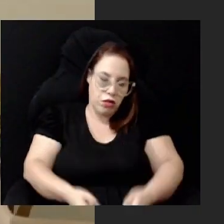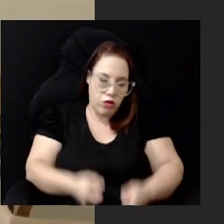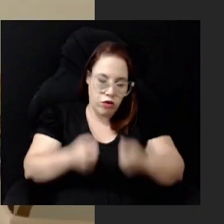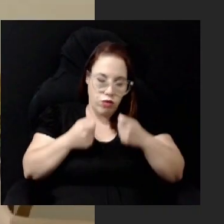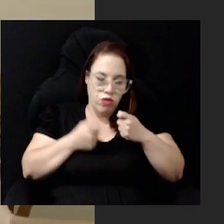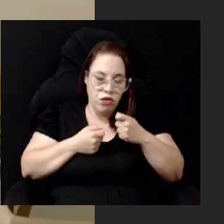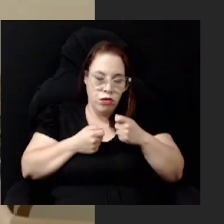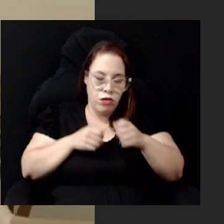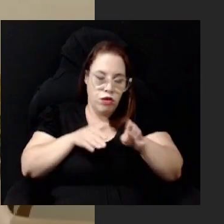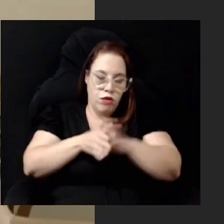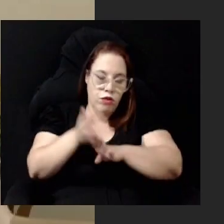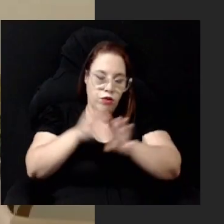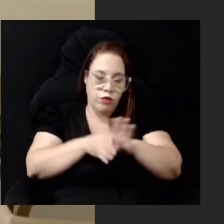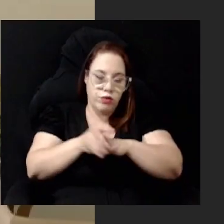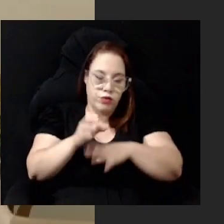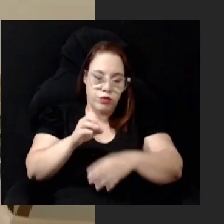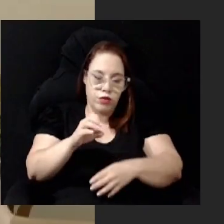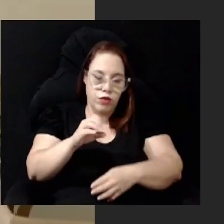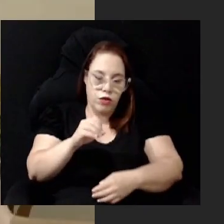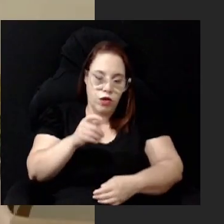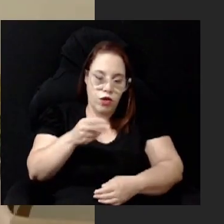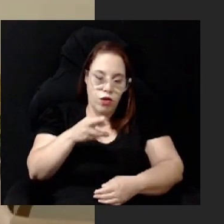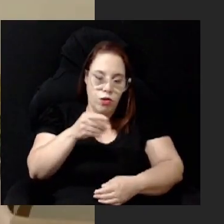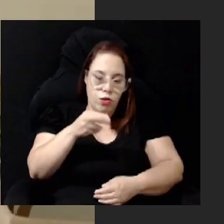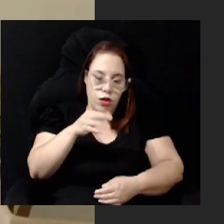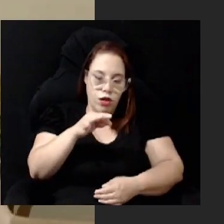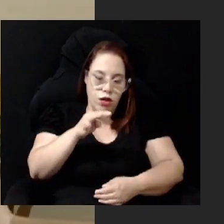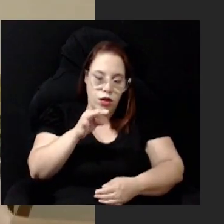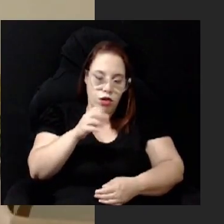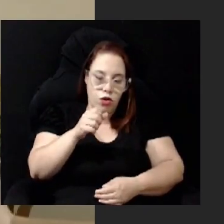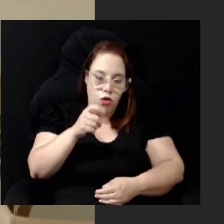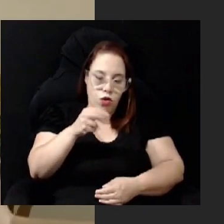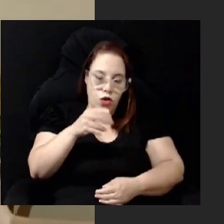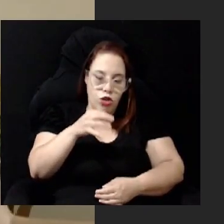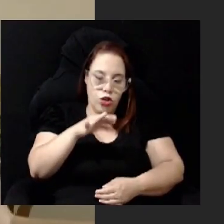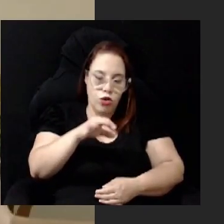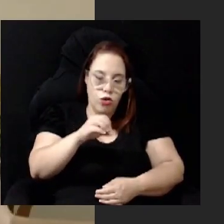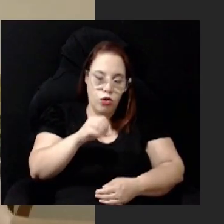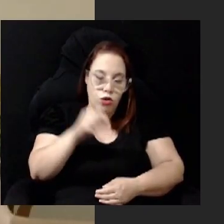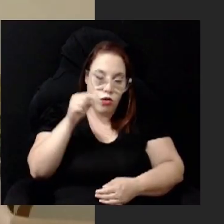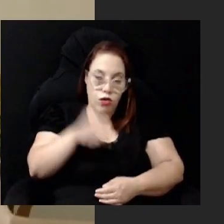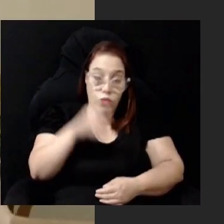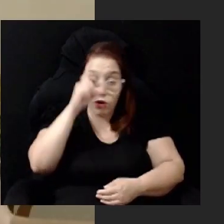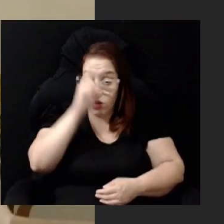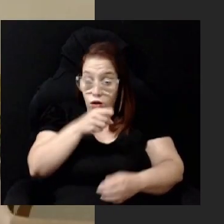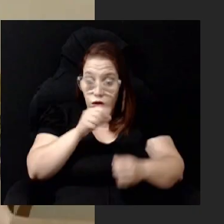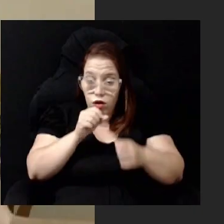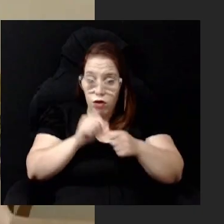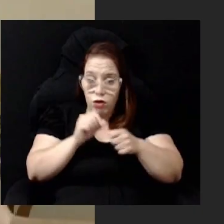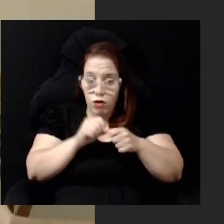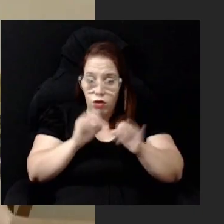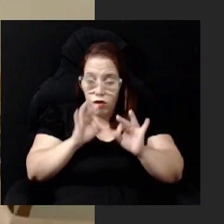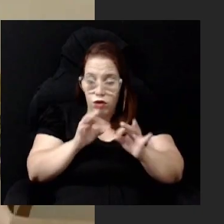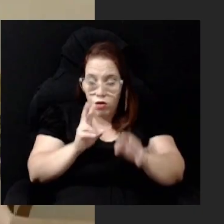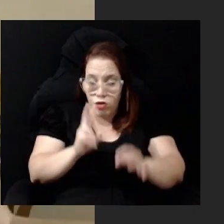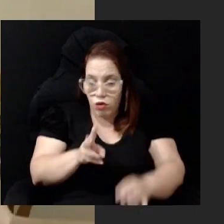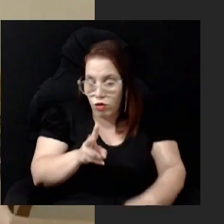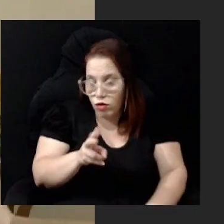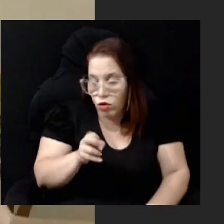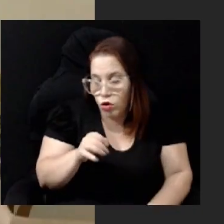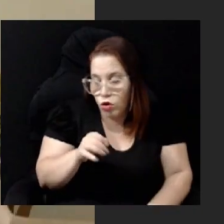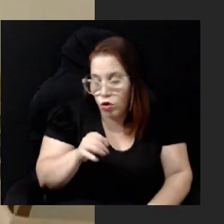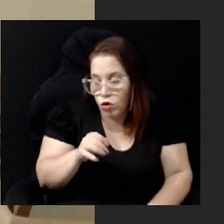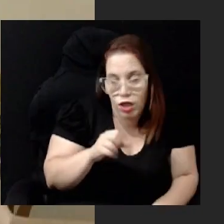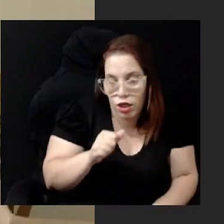acaba encaminhando para um ortopedista oncológico. Quem vai fazer o diagnóstico é sempre o